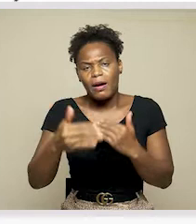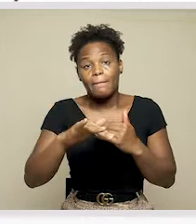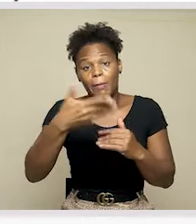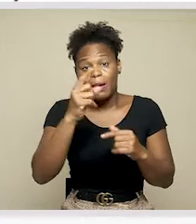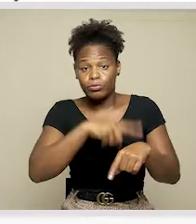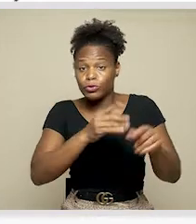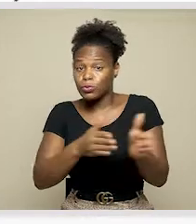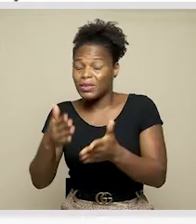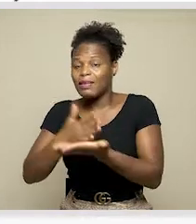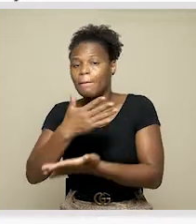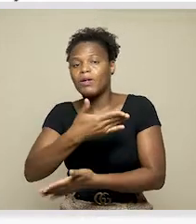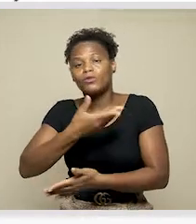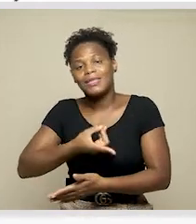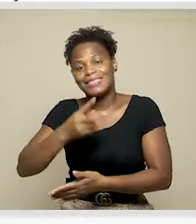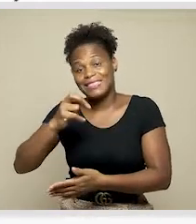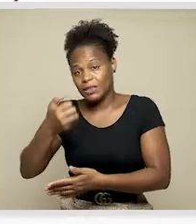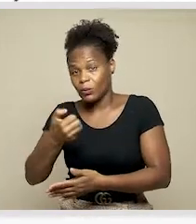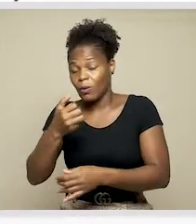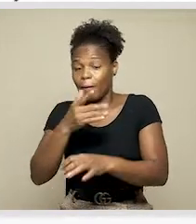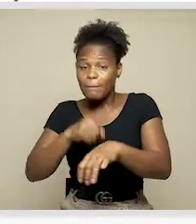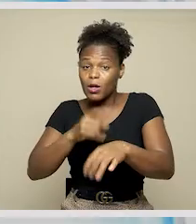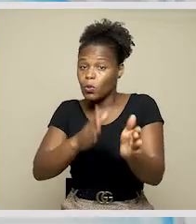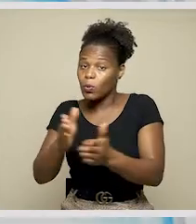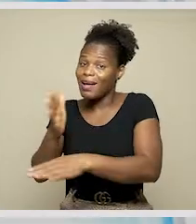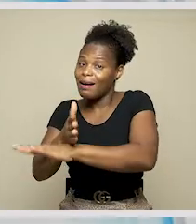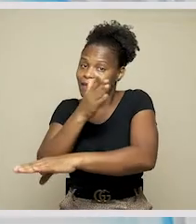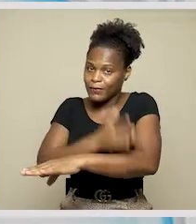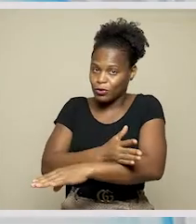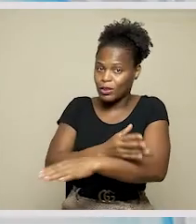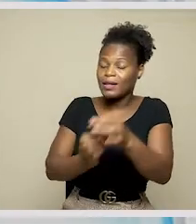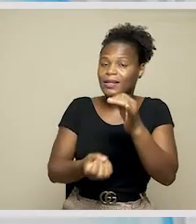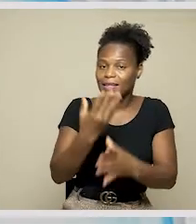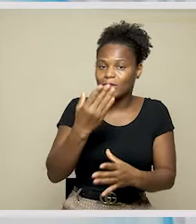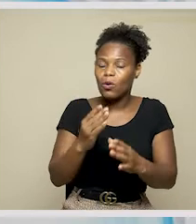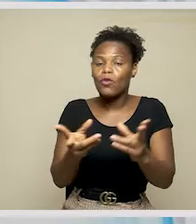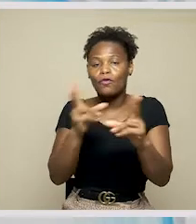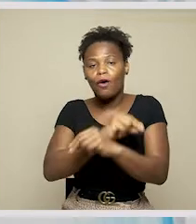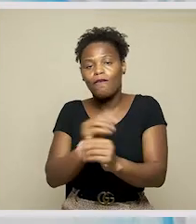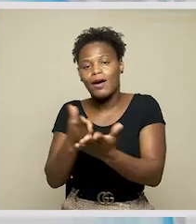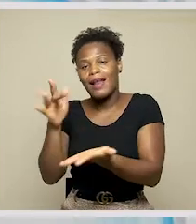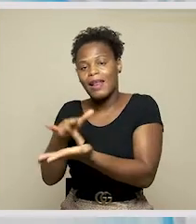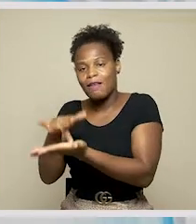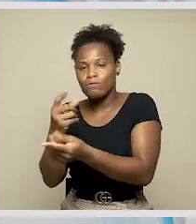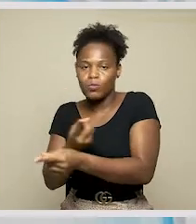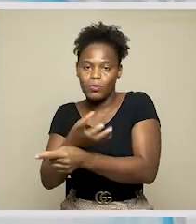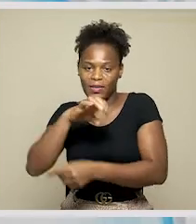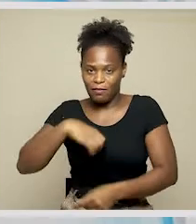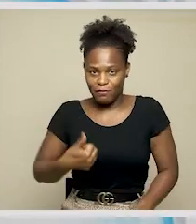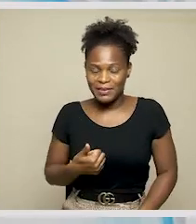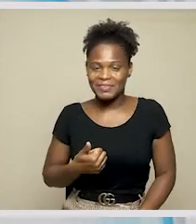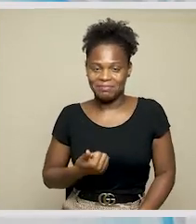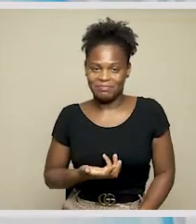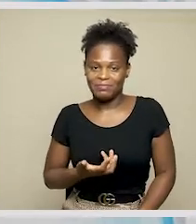1935. Ou seja, o período que antecede a fundação da moderna literatura cabo-verdiana.